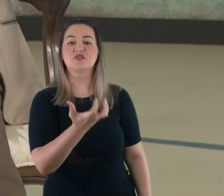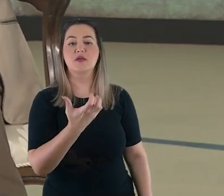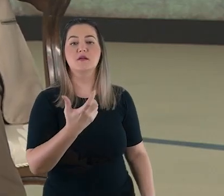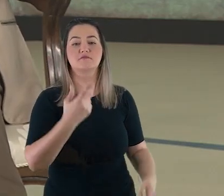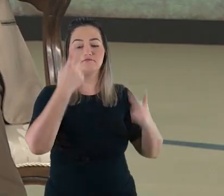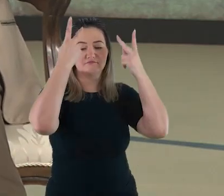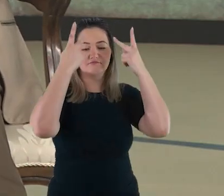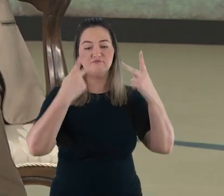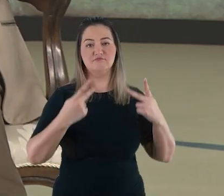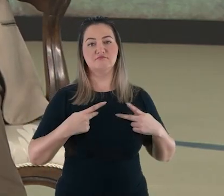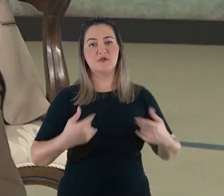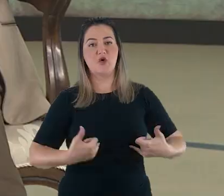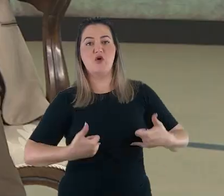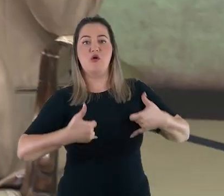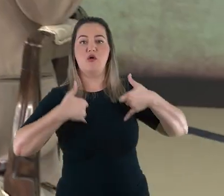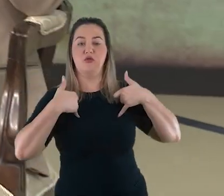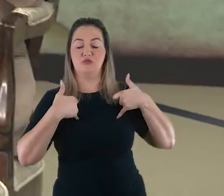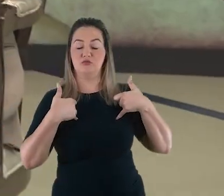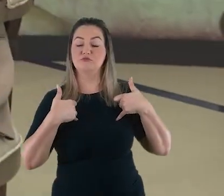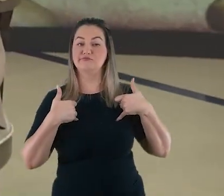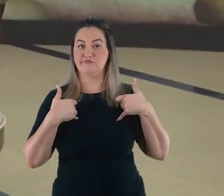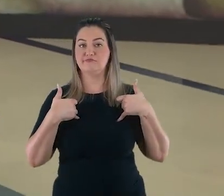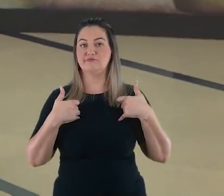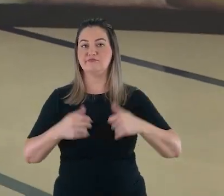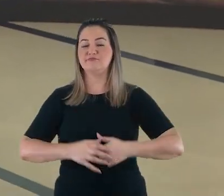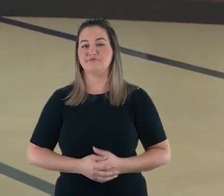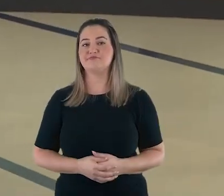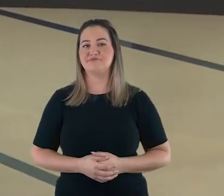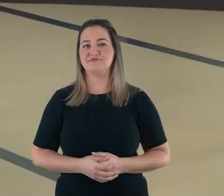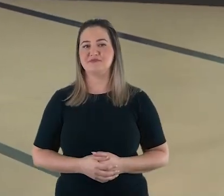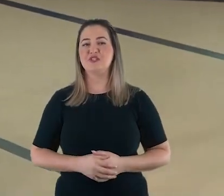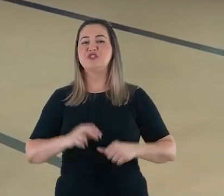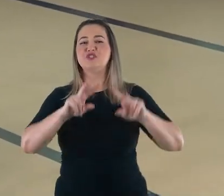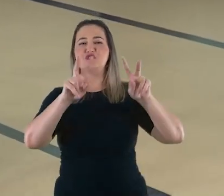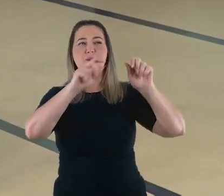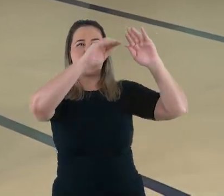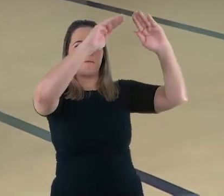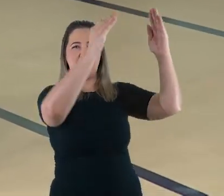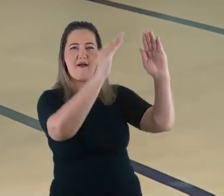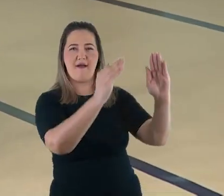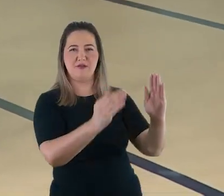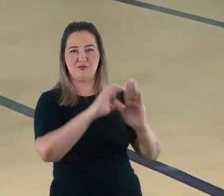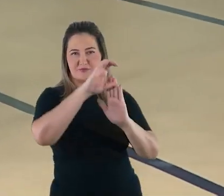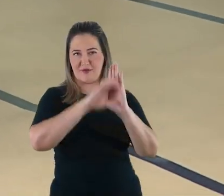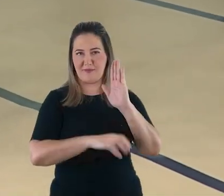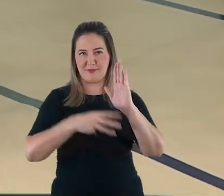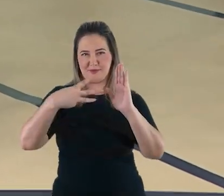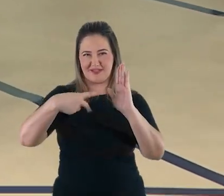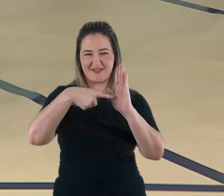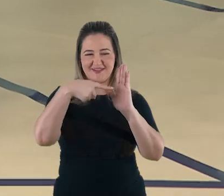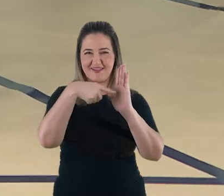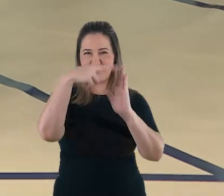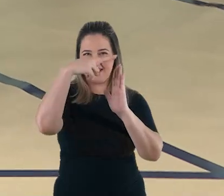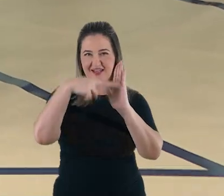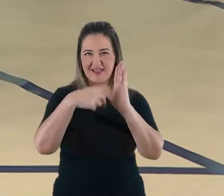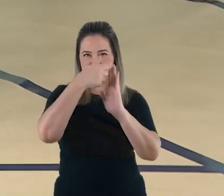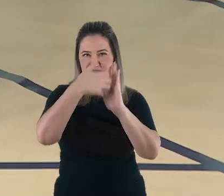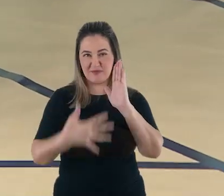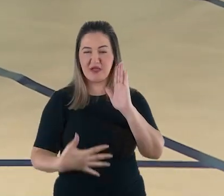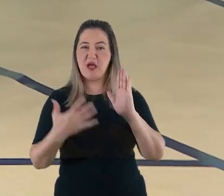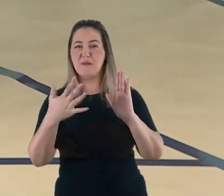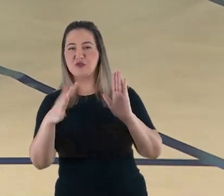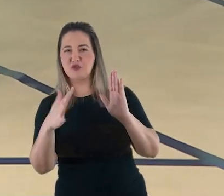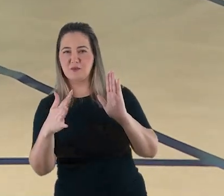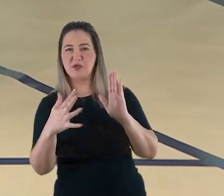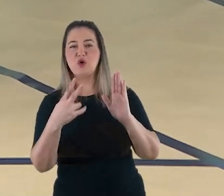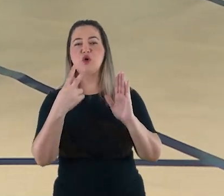pelo pecado do orgulho. Esse episódio da imagem descrito no capítulo 3 pode até ter acontecido cerca de 2